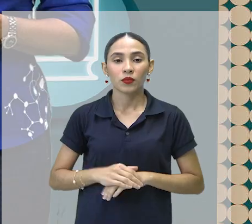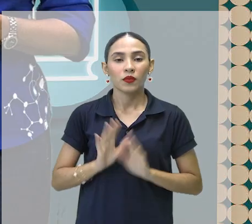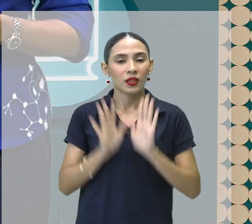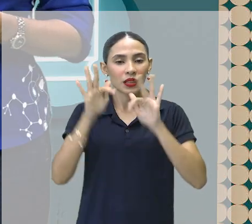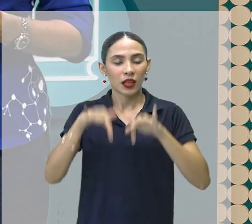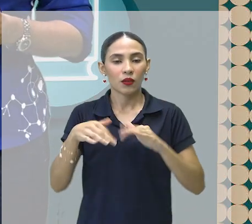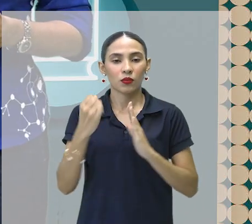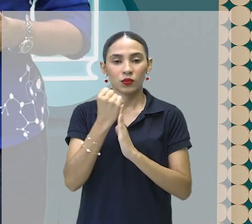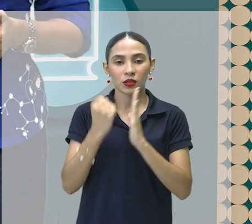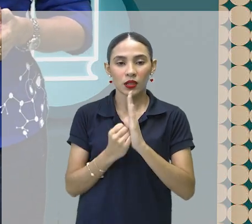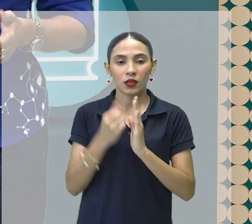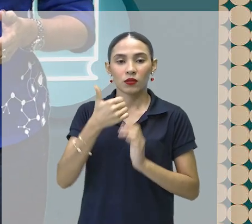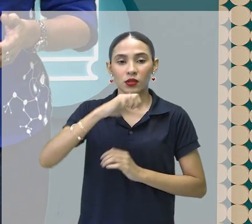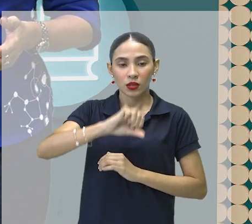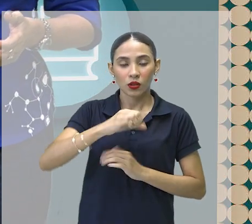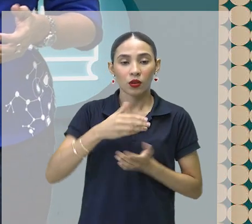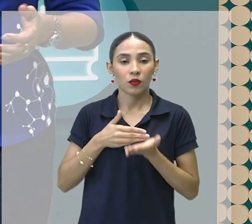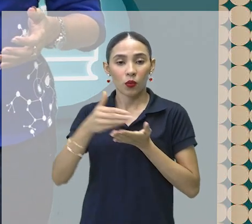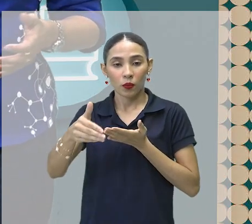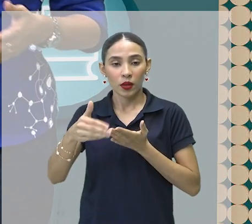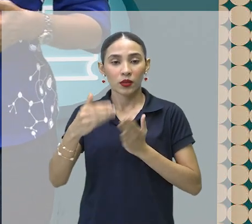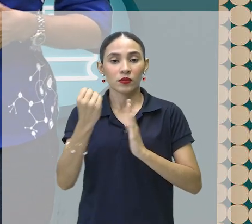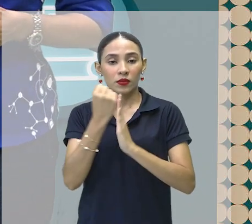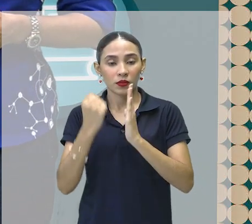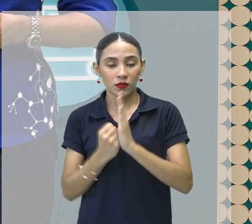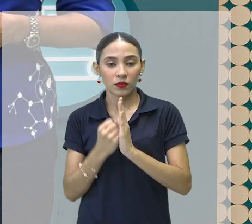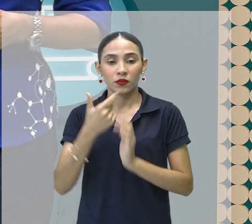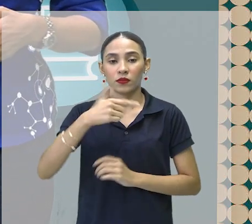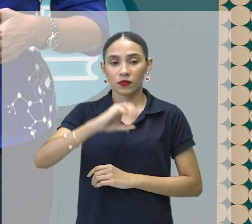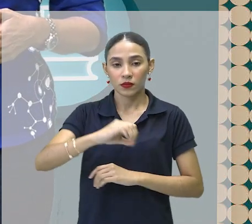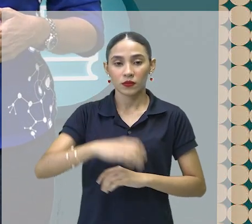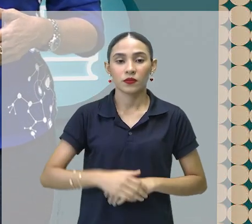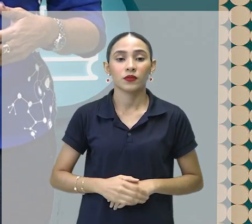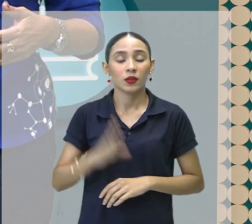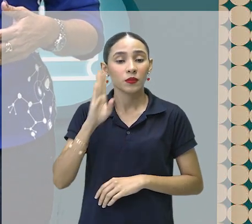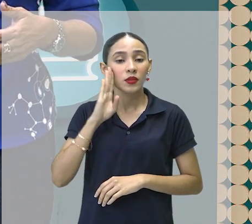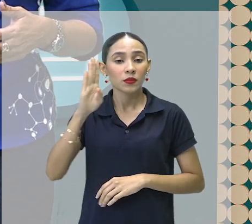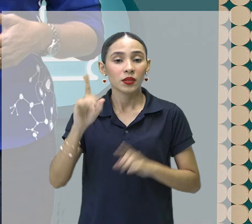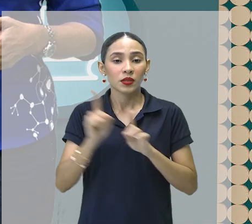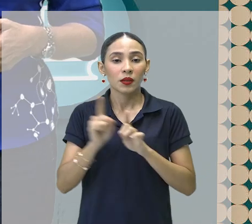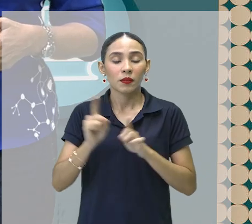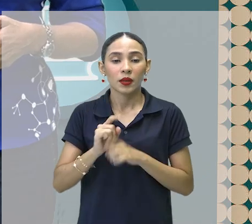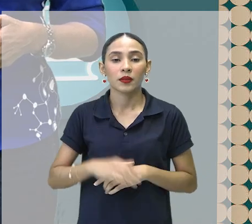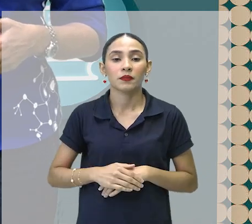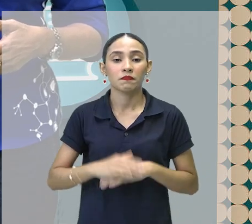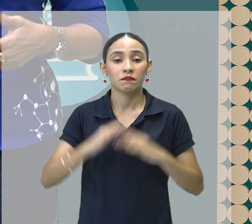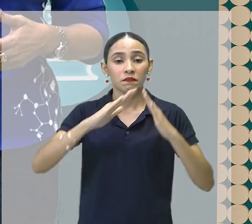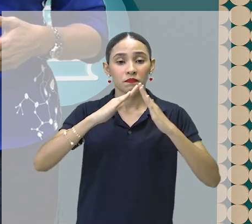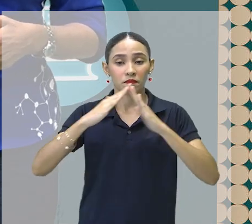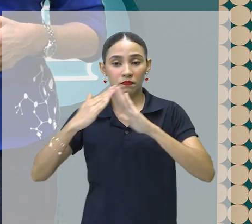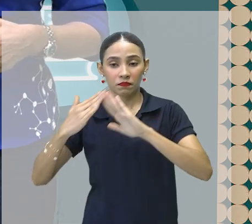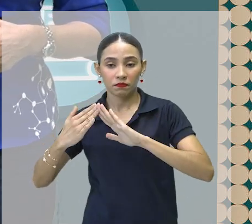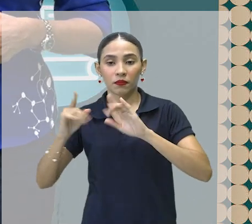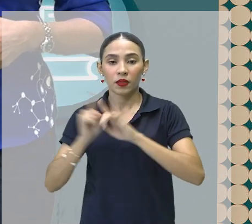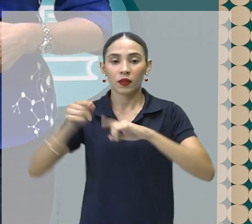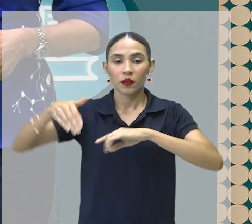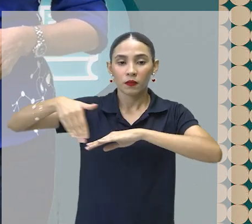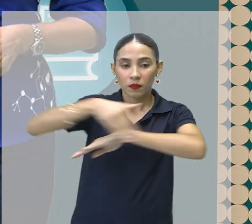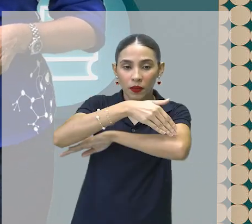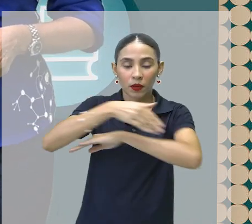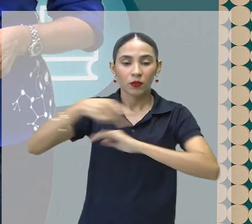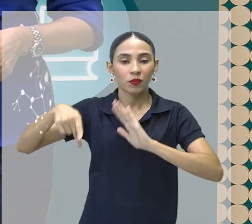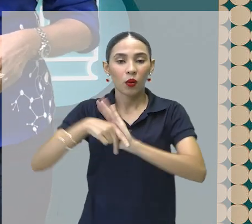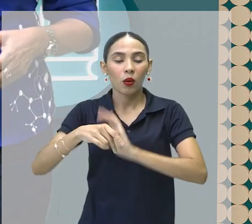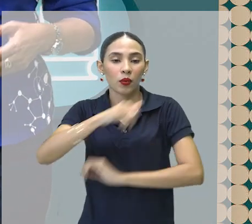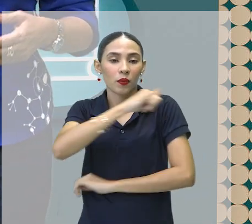do século XIX e início do século XX, principalmente nos morros e bairros